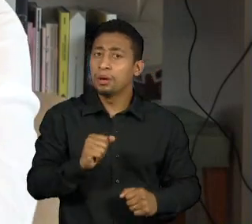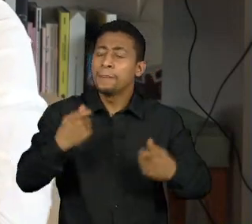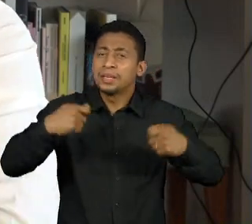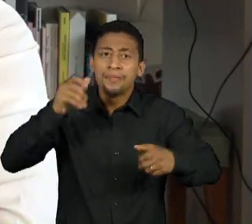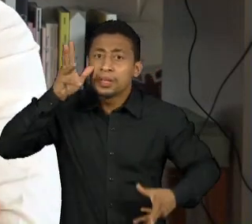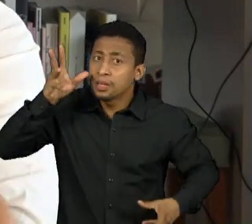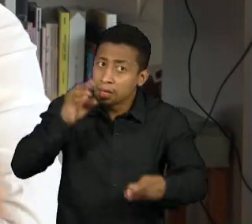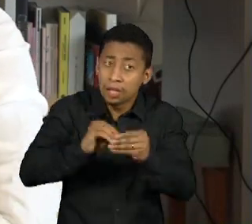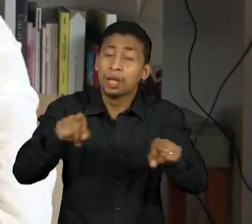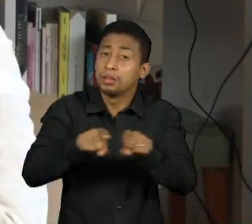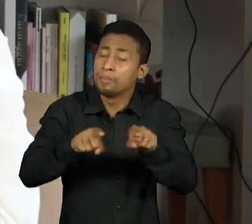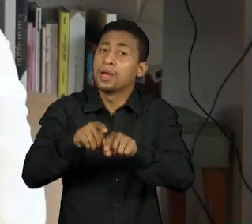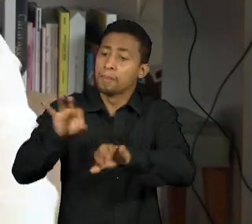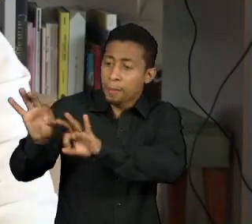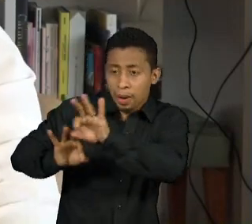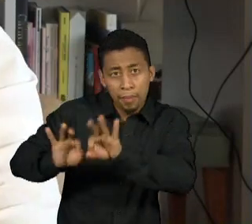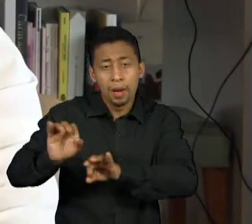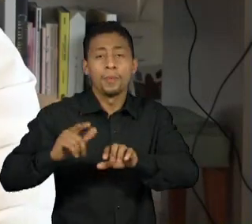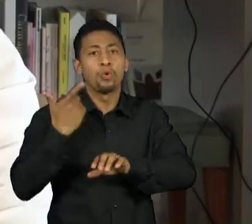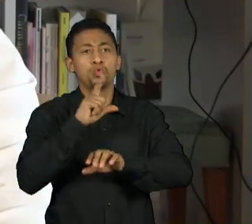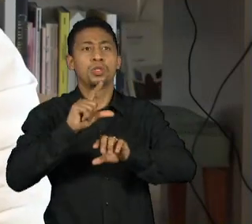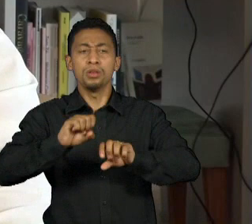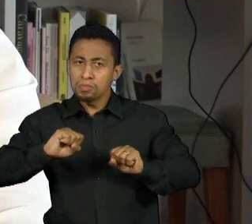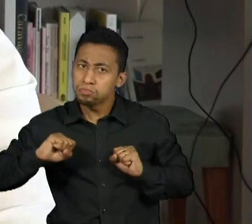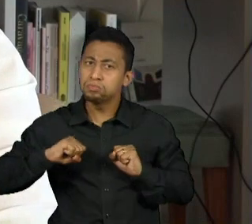para combatê-lo, né?